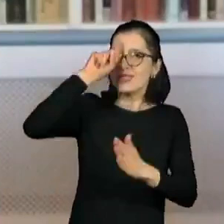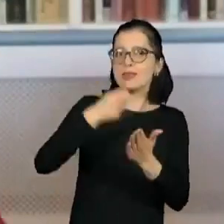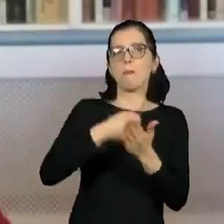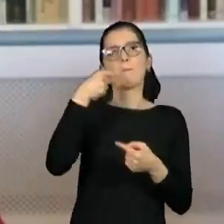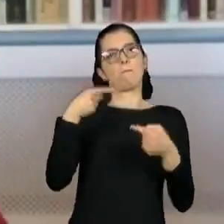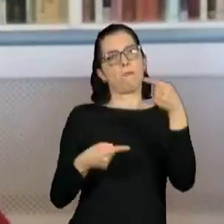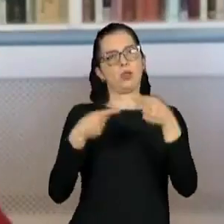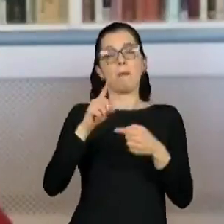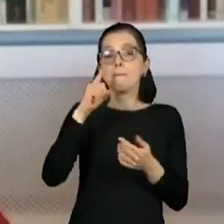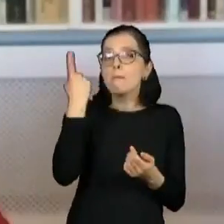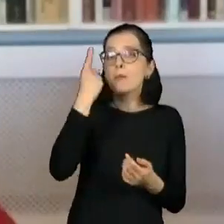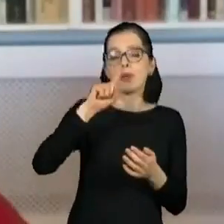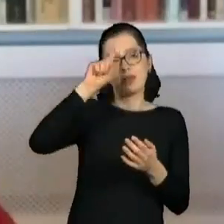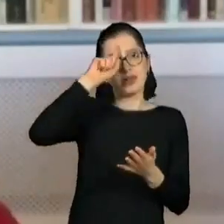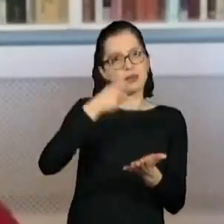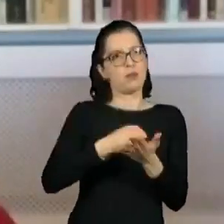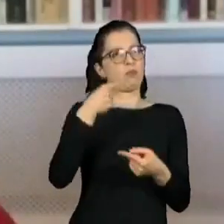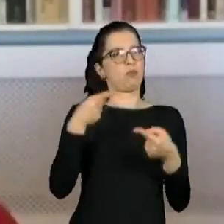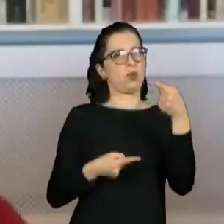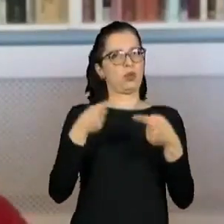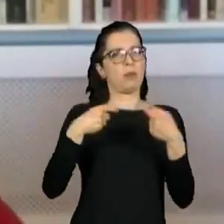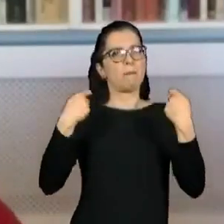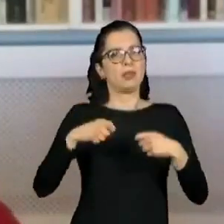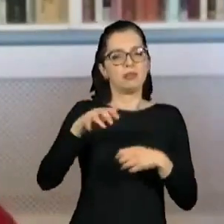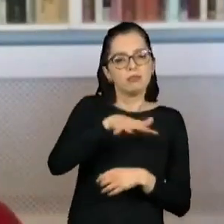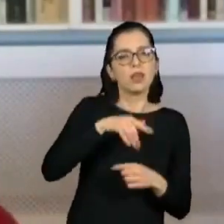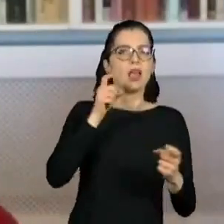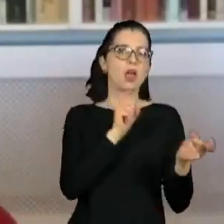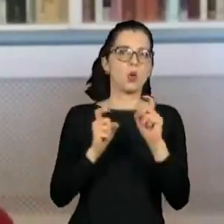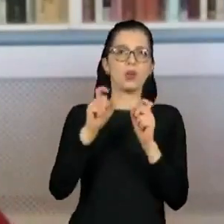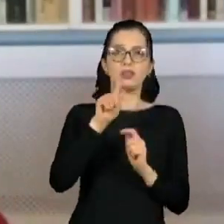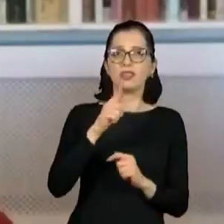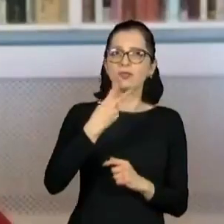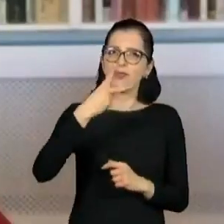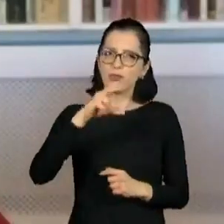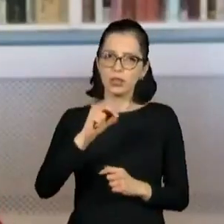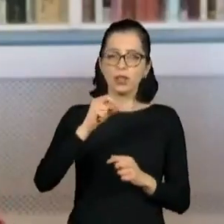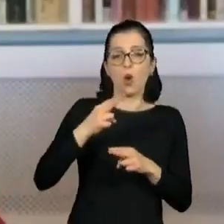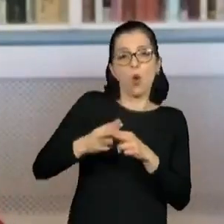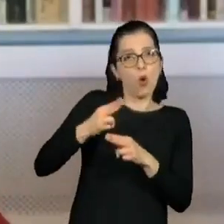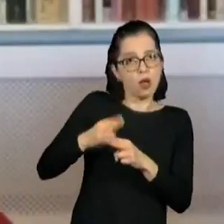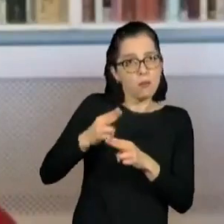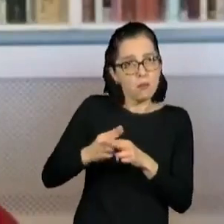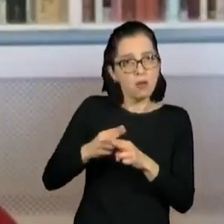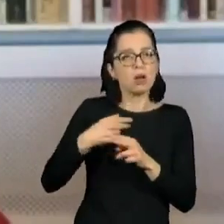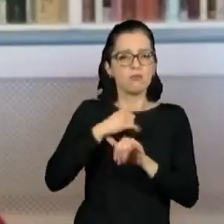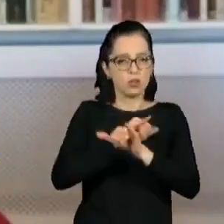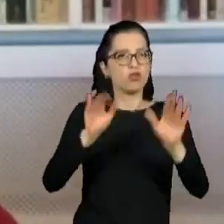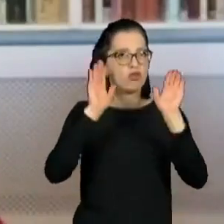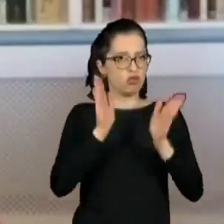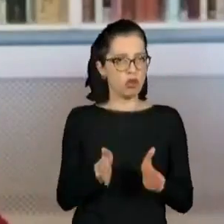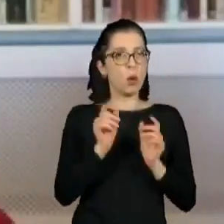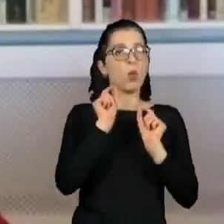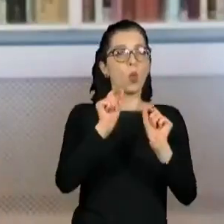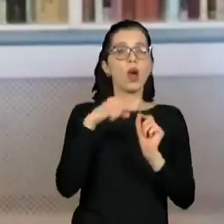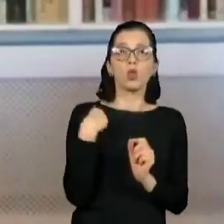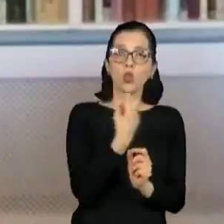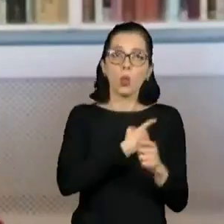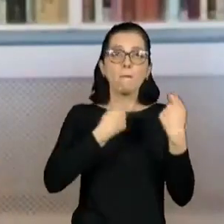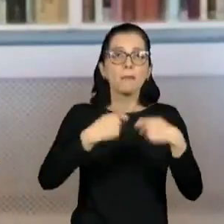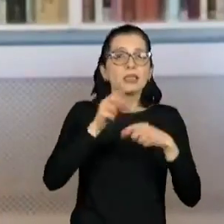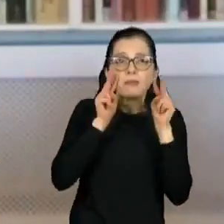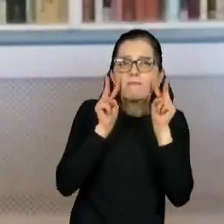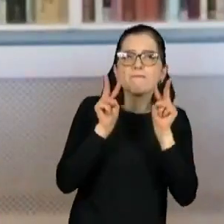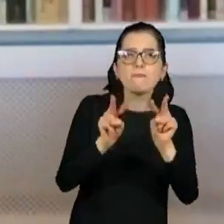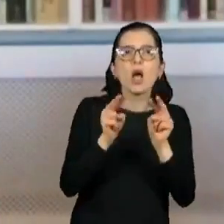de posse cabeça que eu deixo na segunda via teclado frente aí a the infants and Road conditions and we hope to see